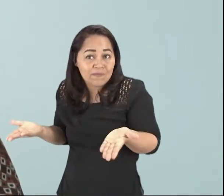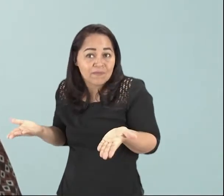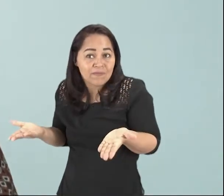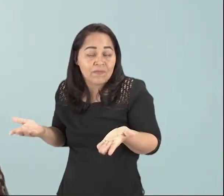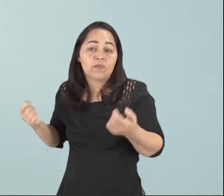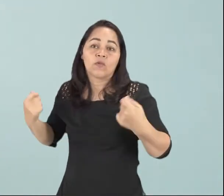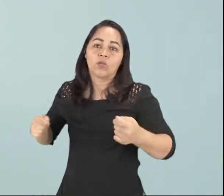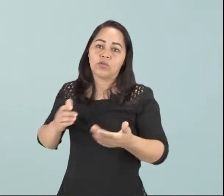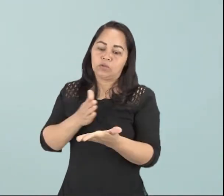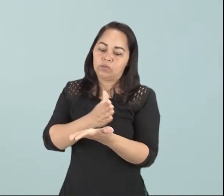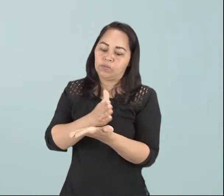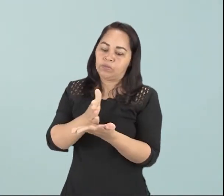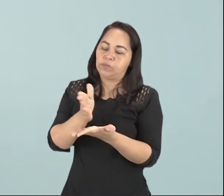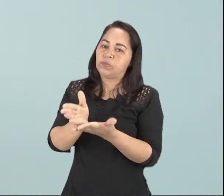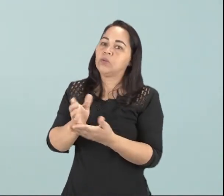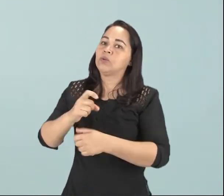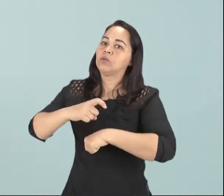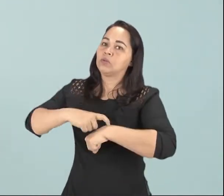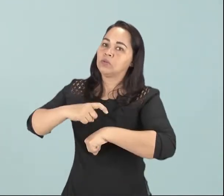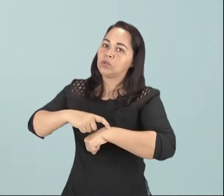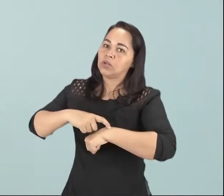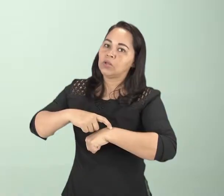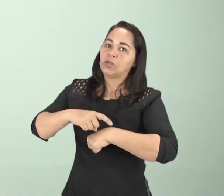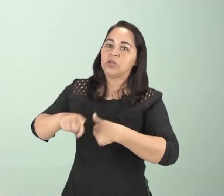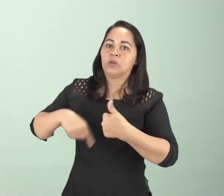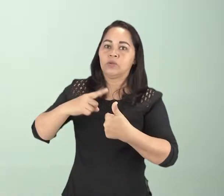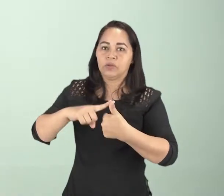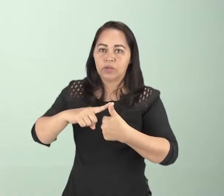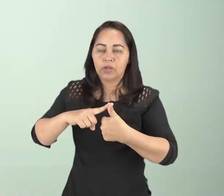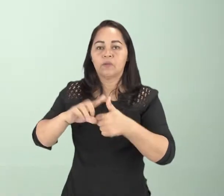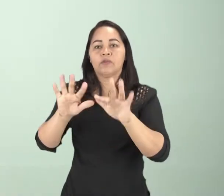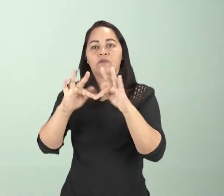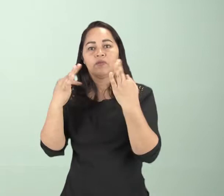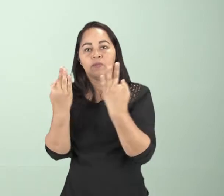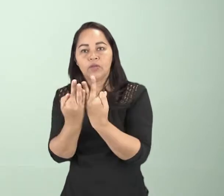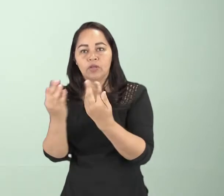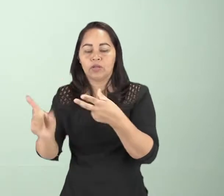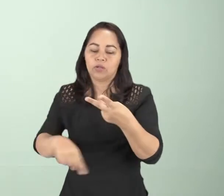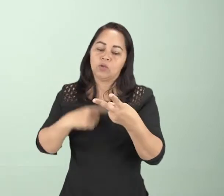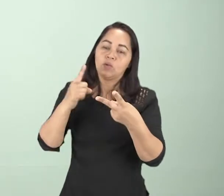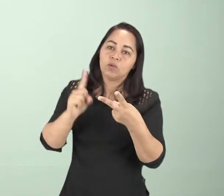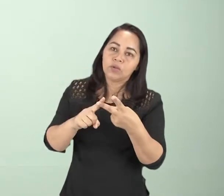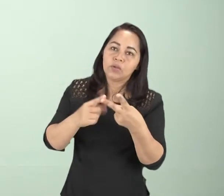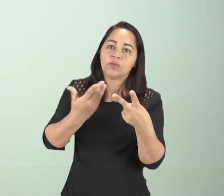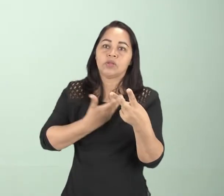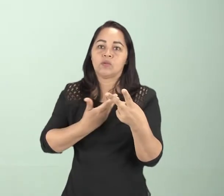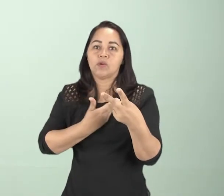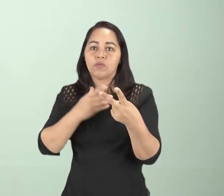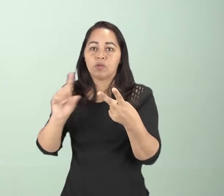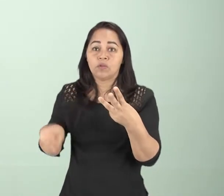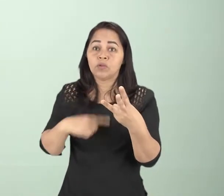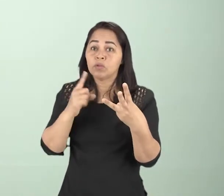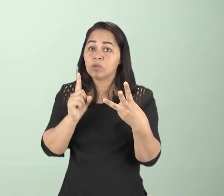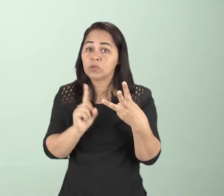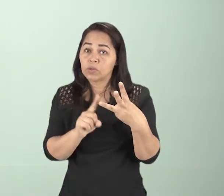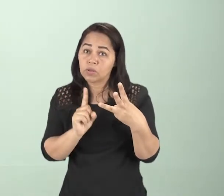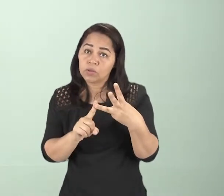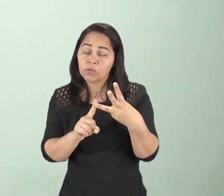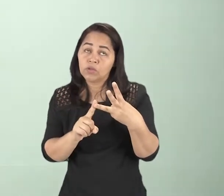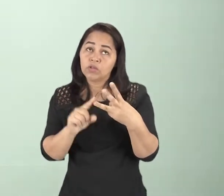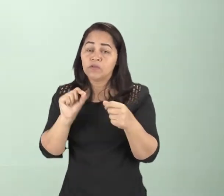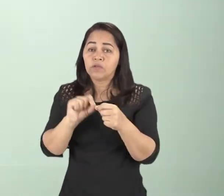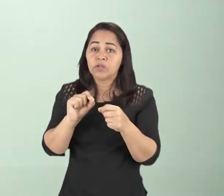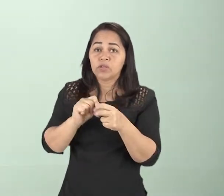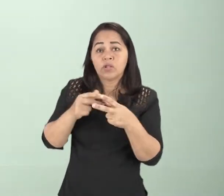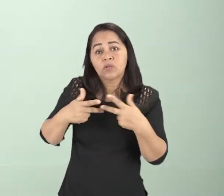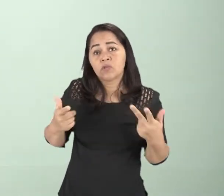tempo em 3 partes. O tempo de estar com a família, o tempo de estar com amigos e o tempo de fazer aquelas coisas